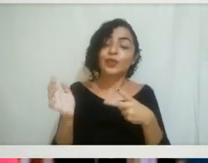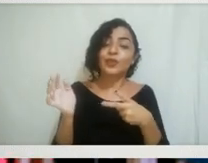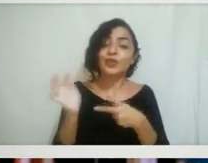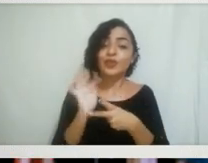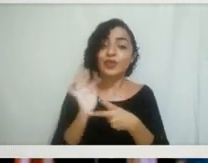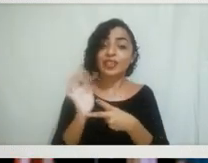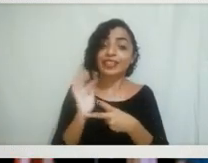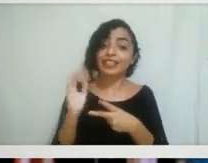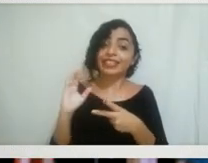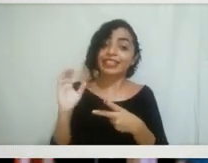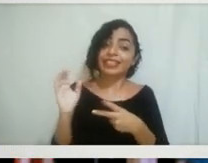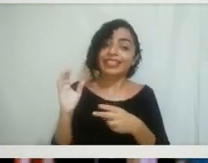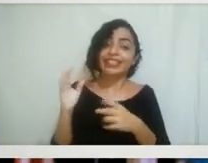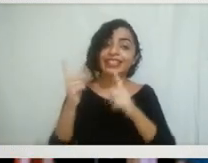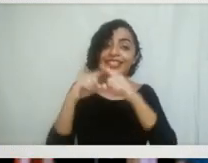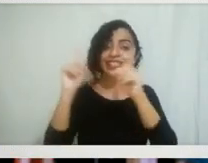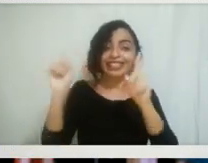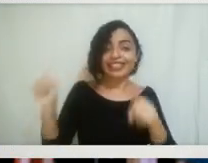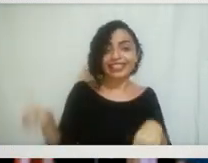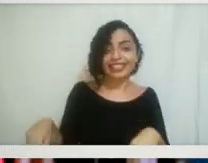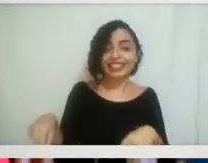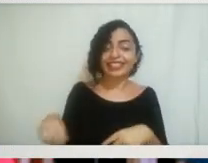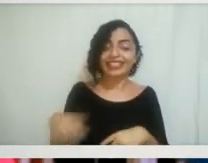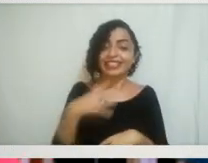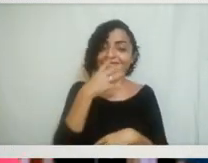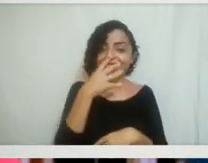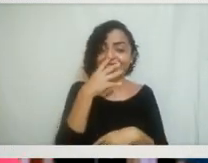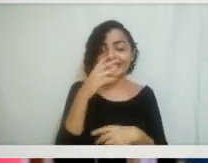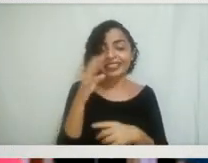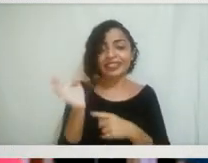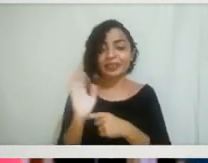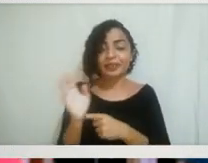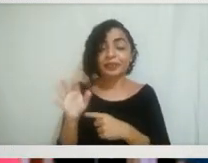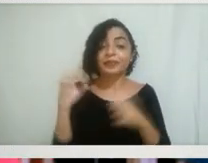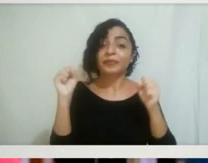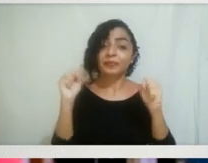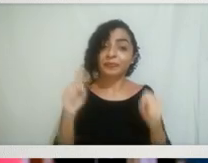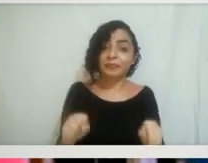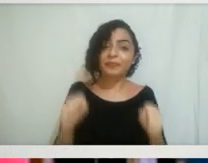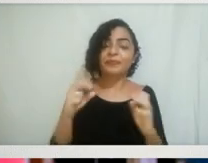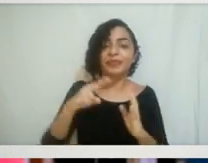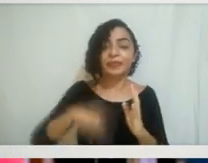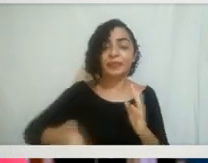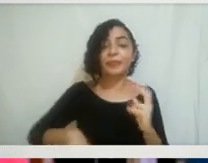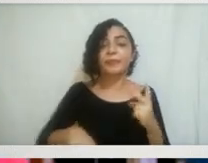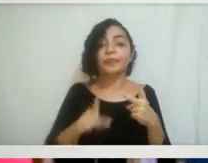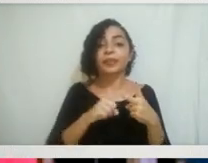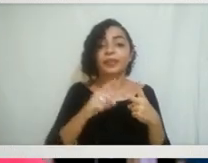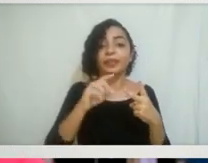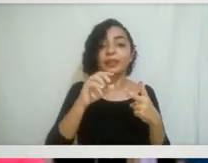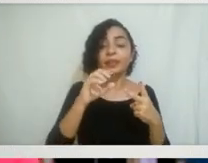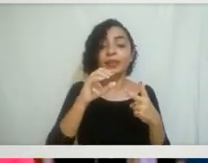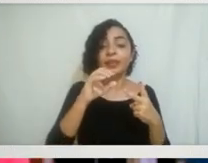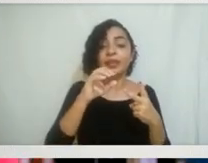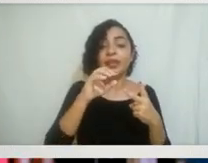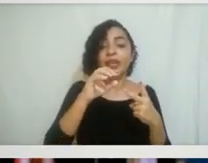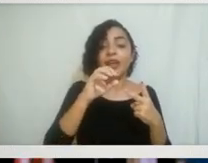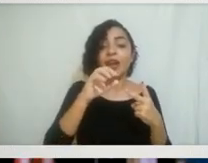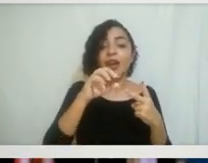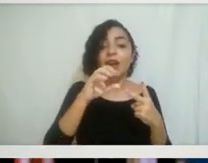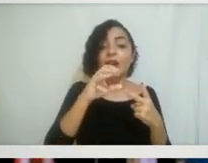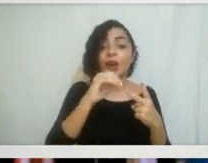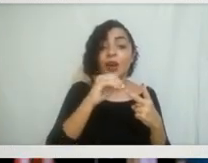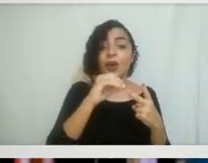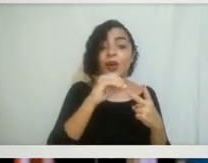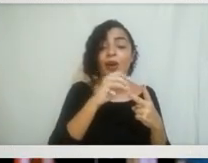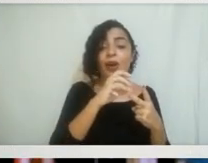cinema, que é um dos principais, sem dúvida. Se você gosta de cinema, você deve ler esse livro. Eu estou falando do Orson